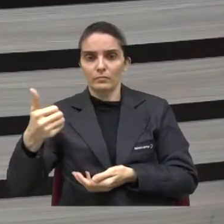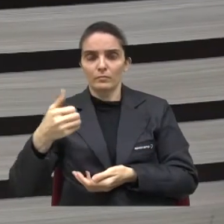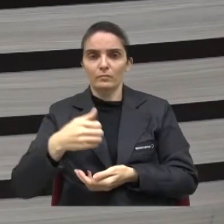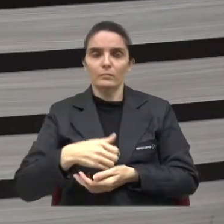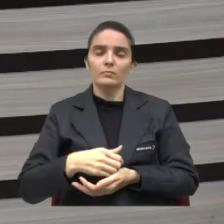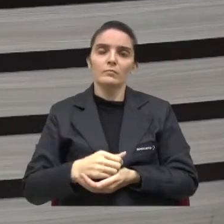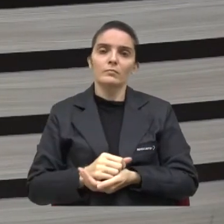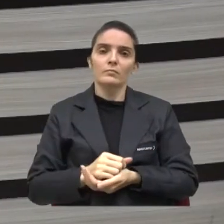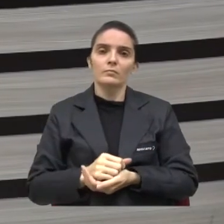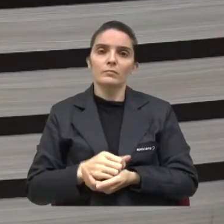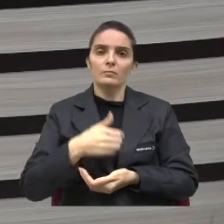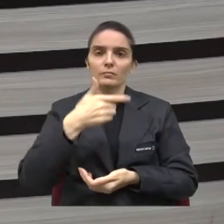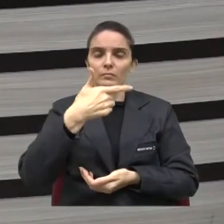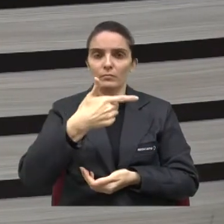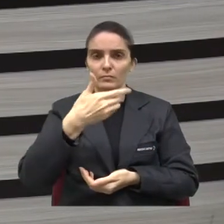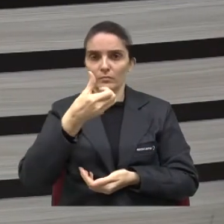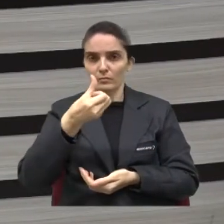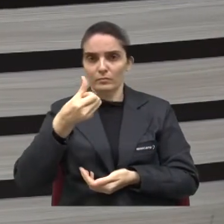2661-2018 e